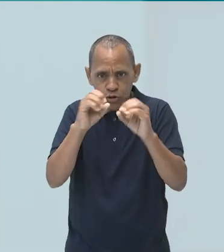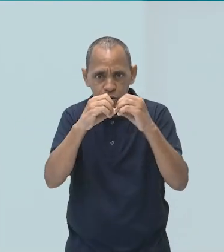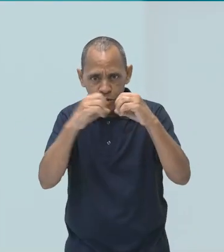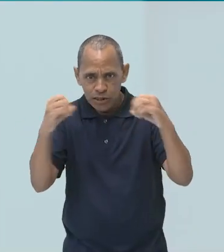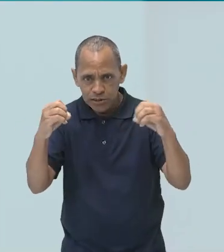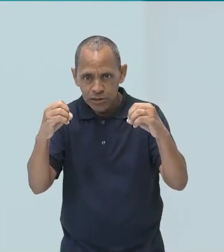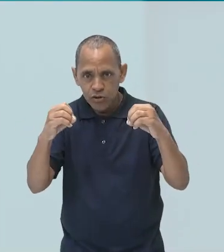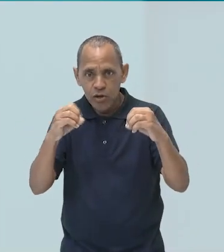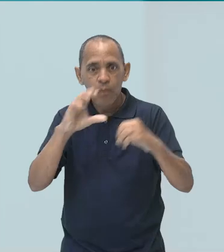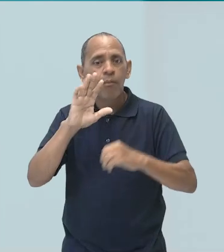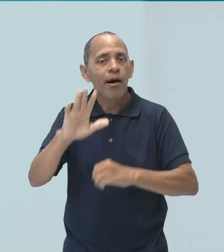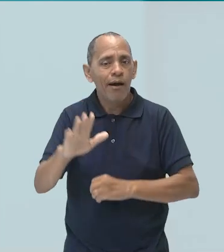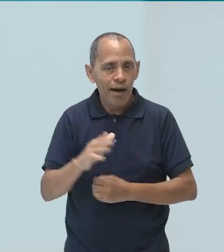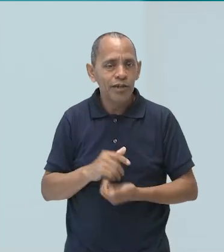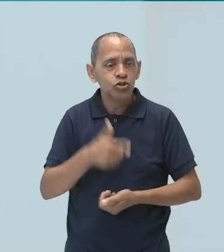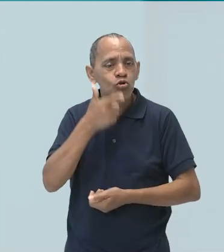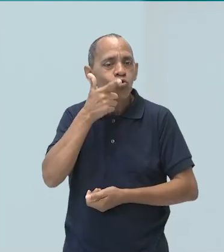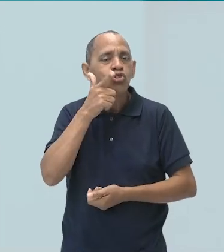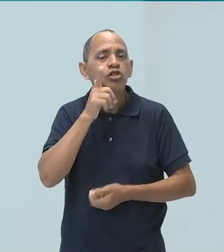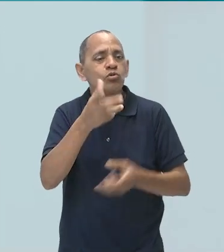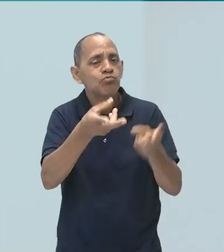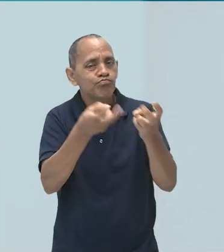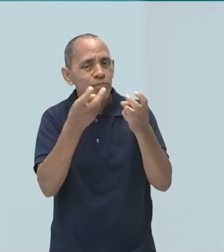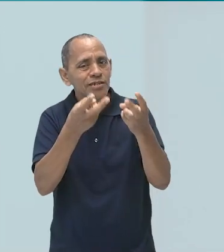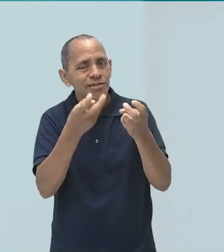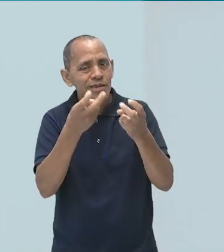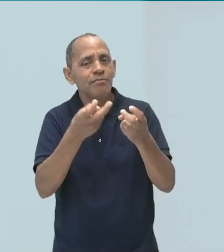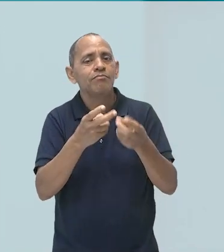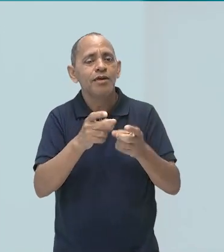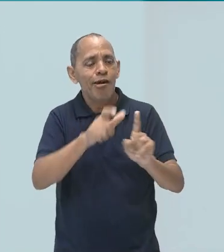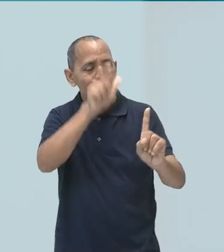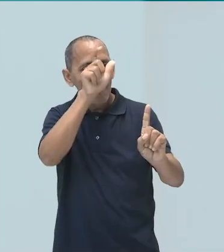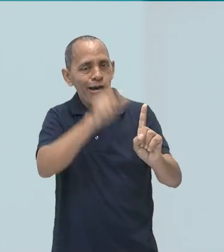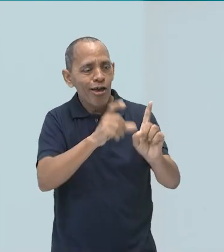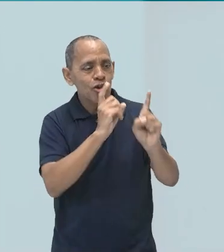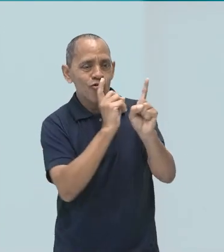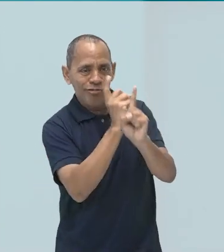texto, mas a gente consegue, pelo contexto, pelo